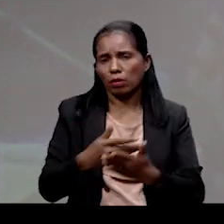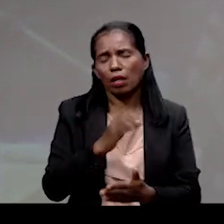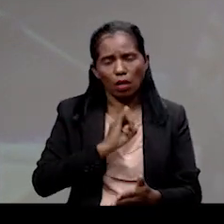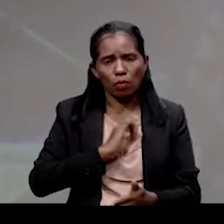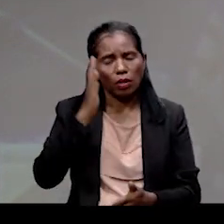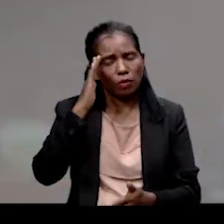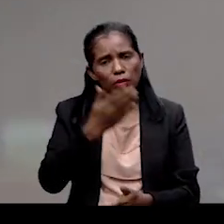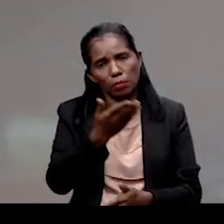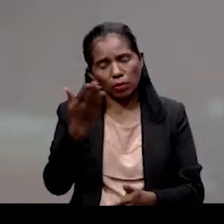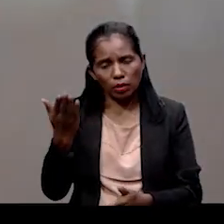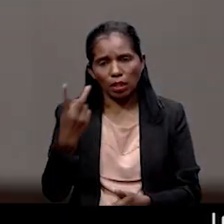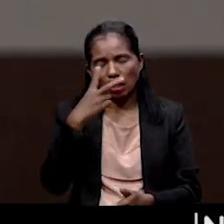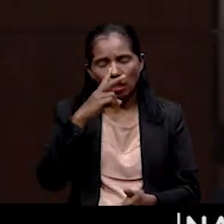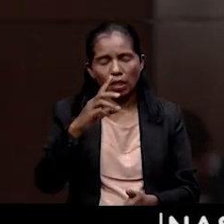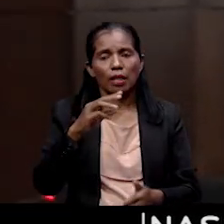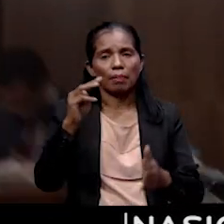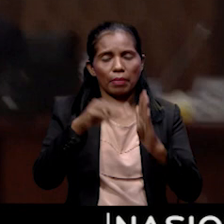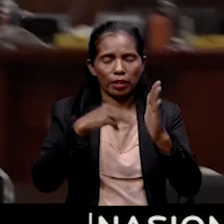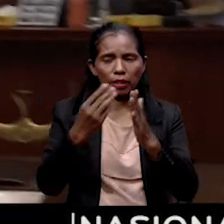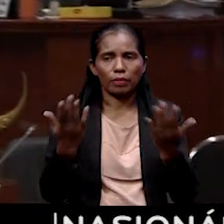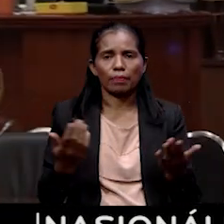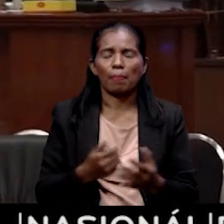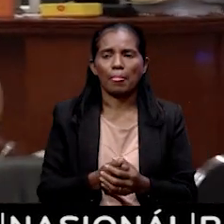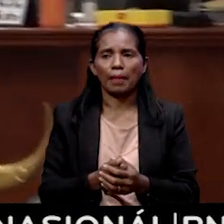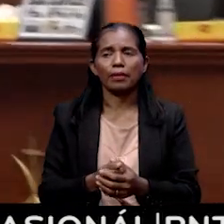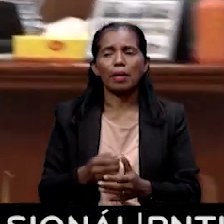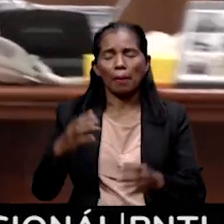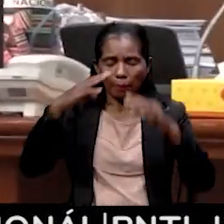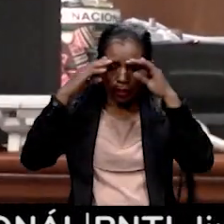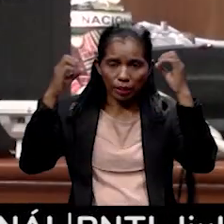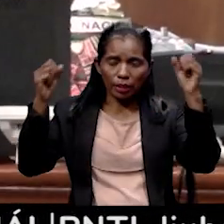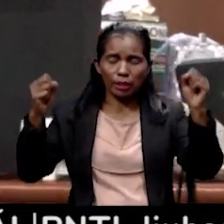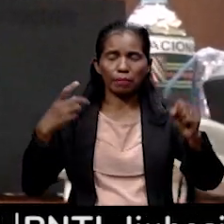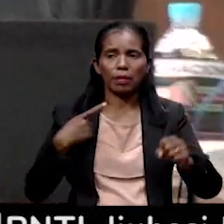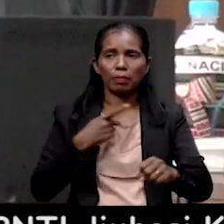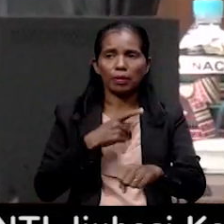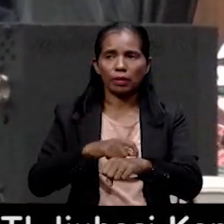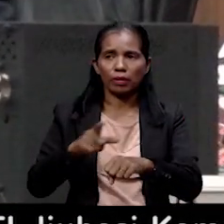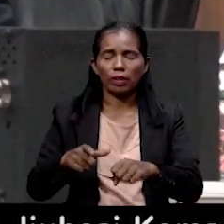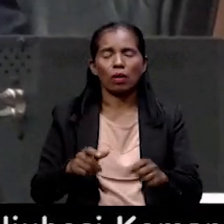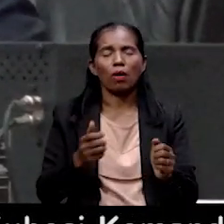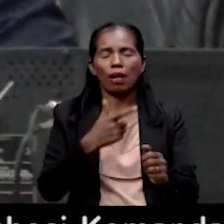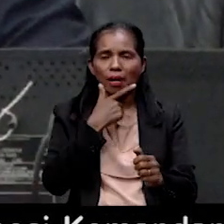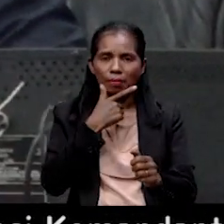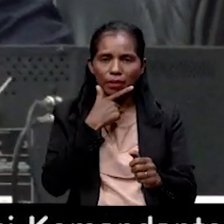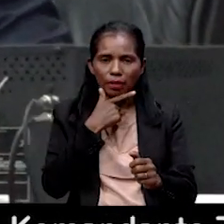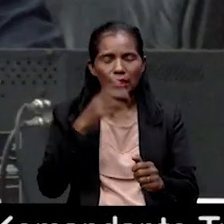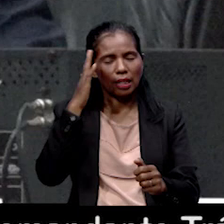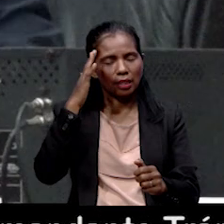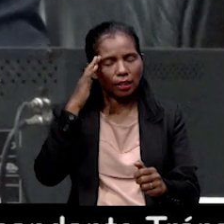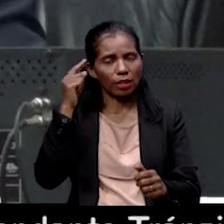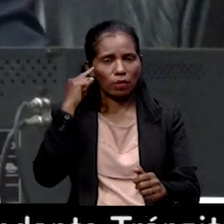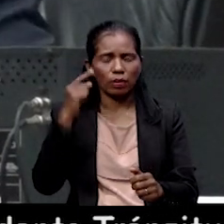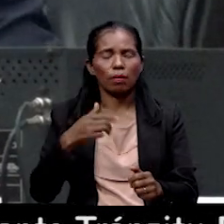hela media Serne. Mas que nune presidente Parlamento Nacional Aniceto Guterres ho hamnasa responde se hateni uat moi nian